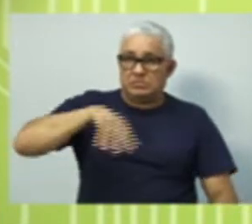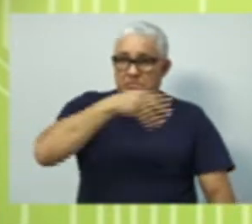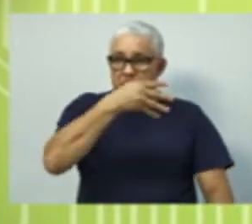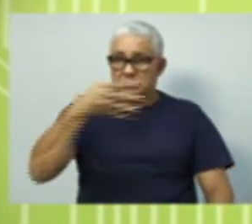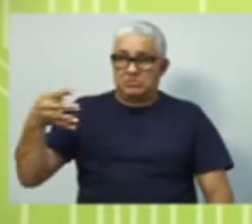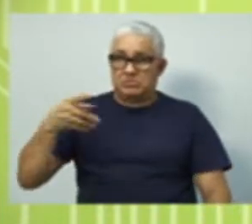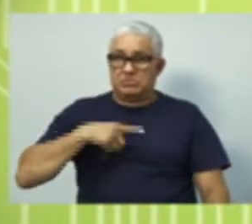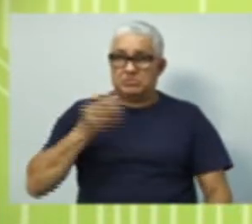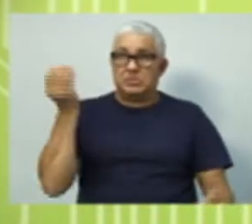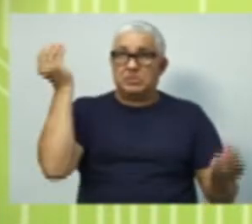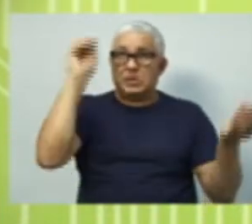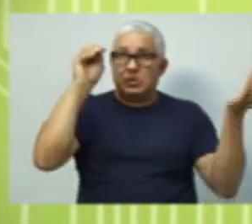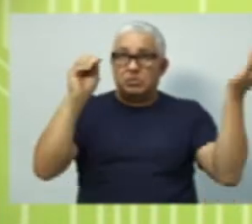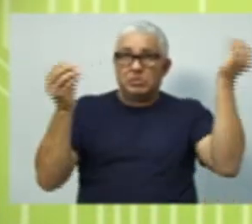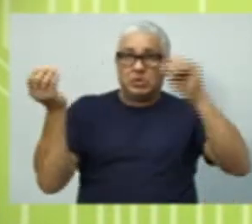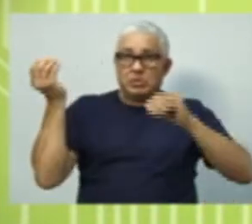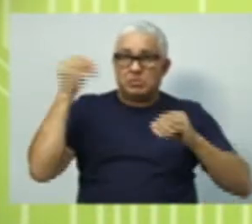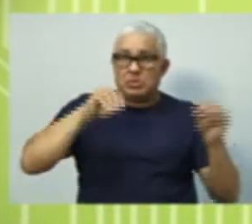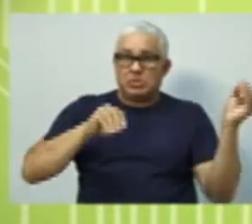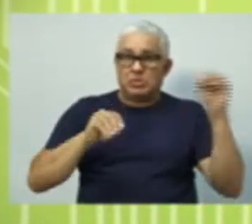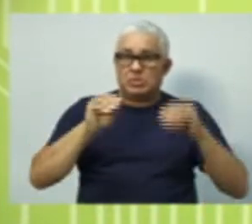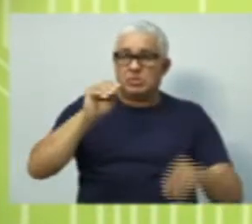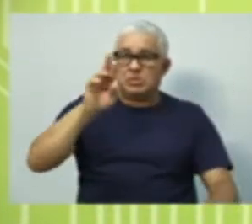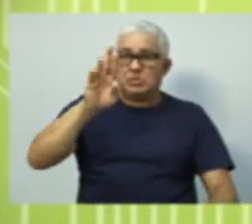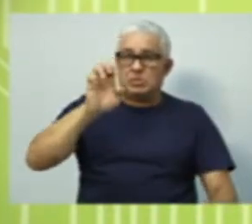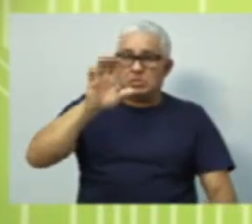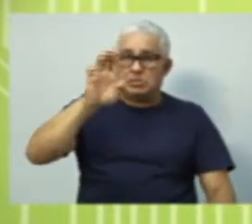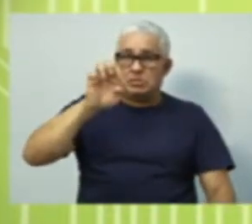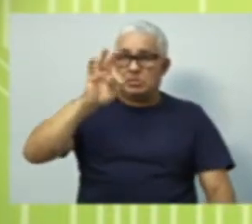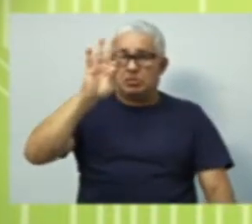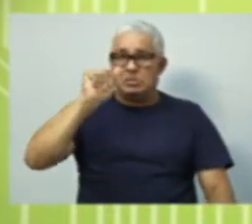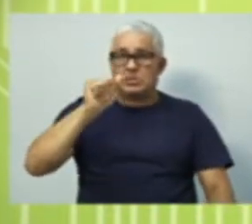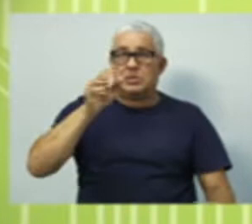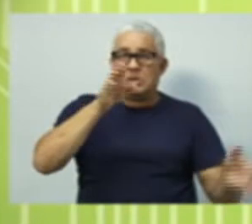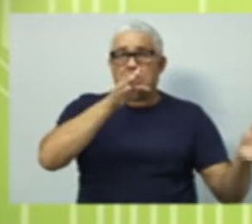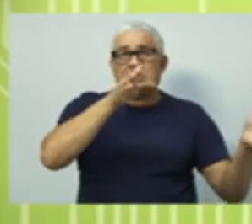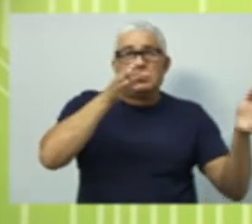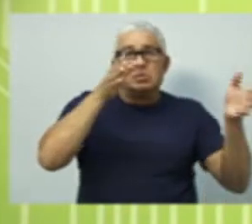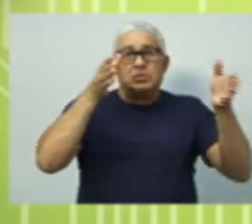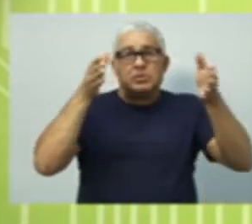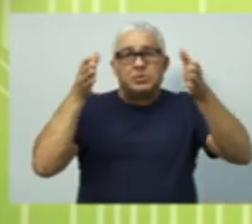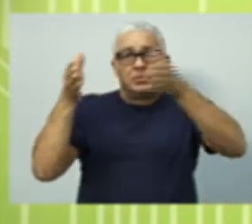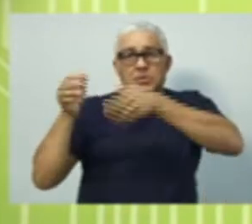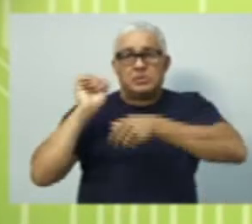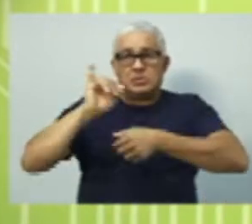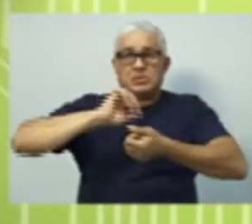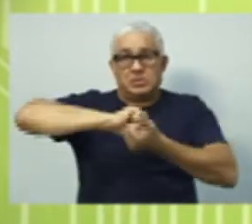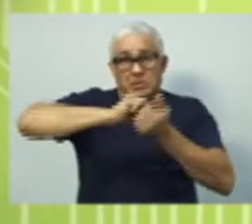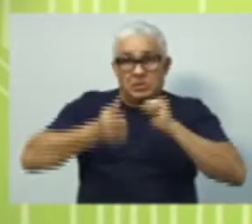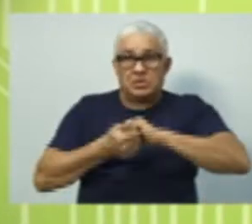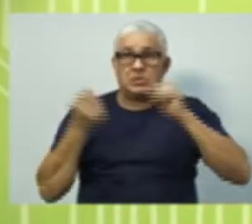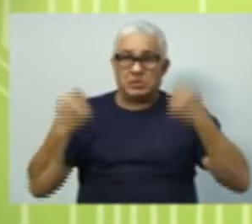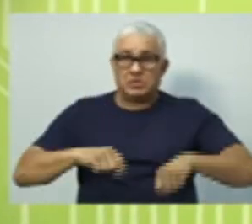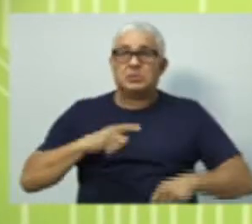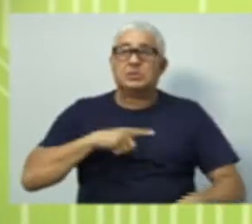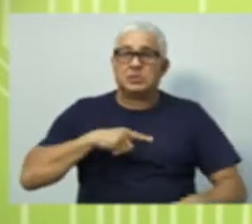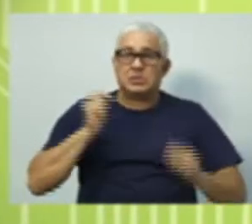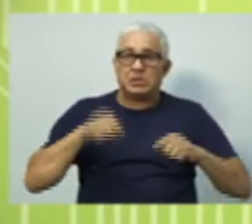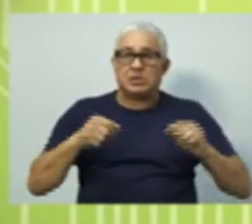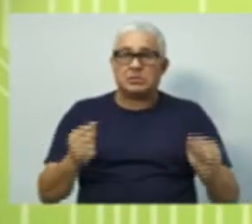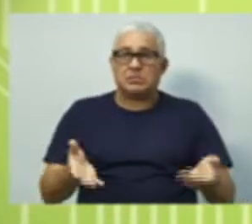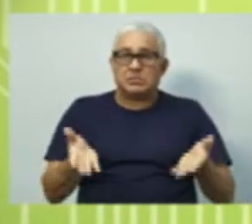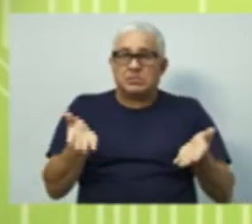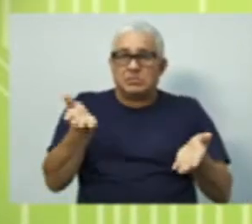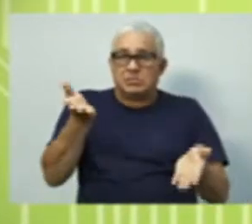colocando todas as receitas, tudo que vai acontecendo no dia a dia, ele vai o quê? Acompanhando. Para se precisar fazer um ajuste, ele tem a flexibilidade